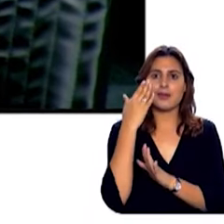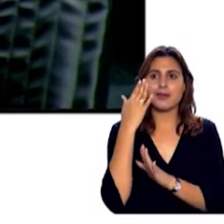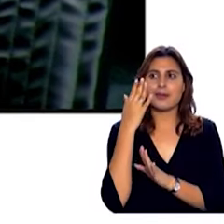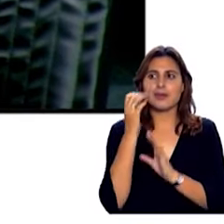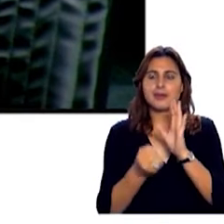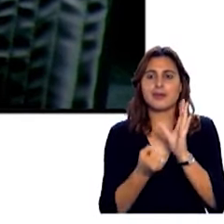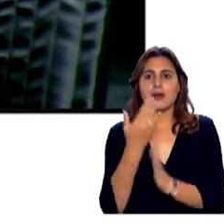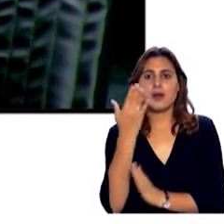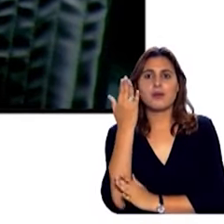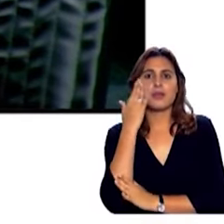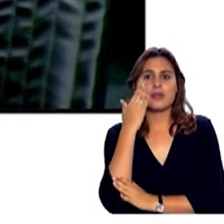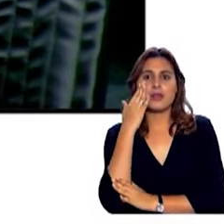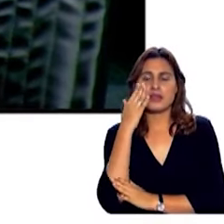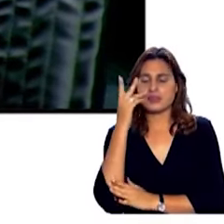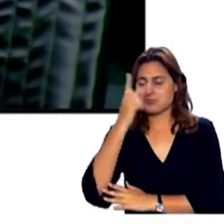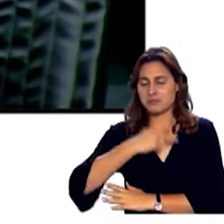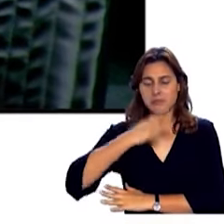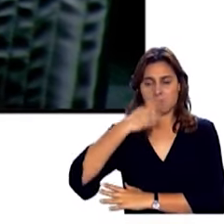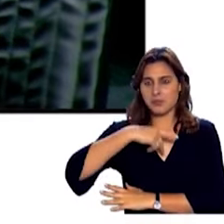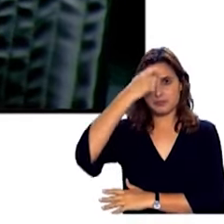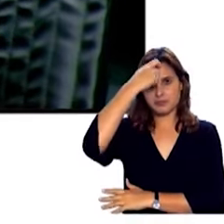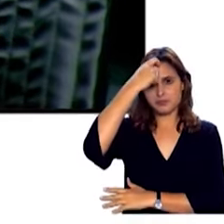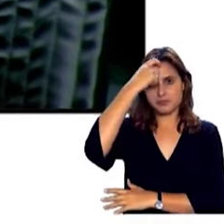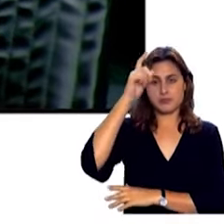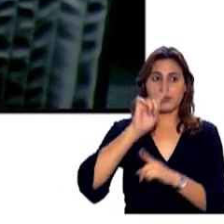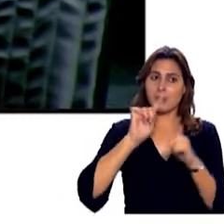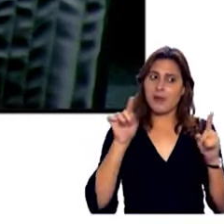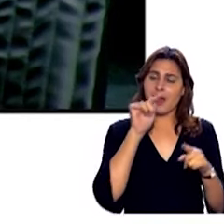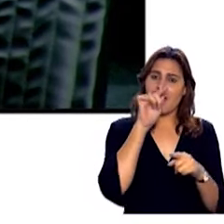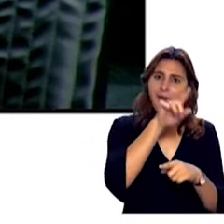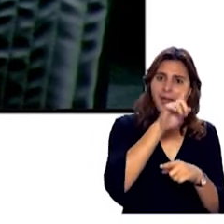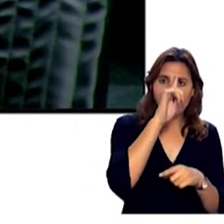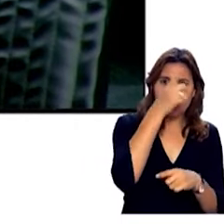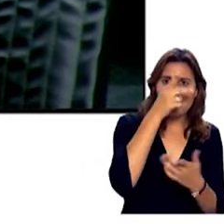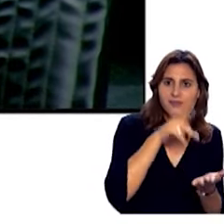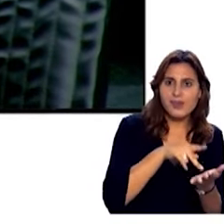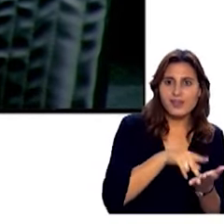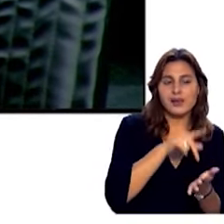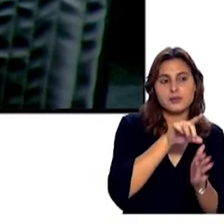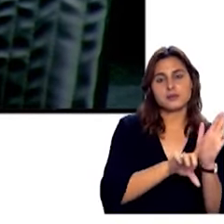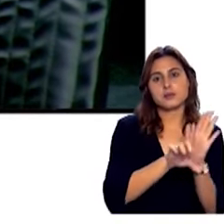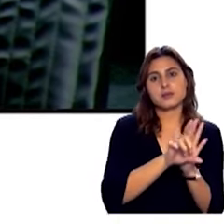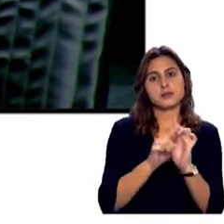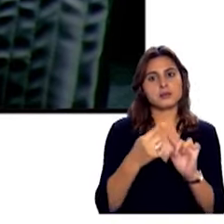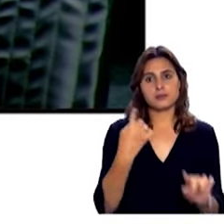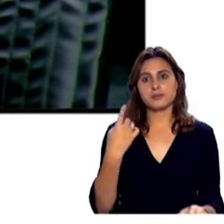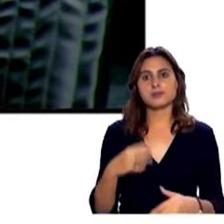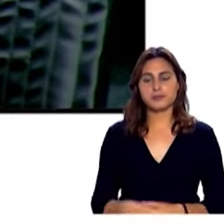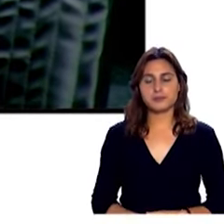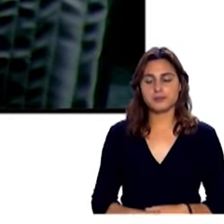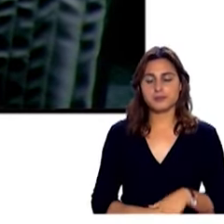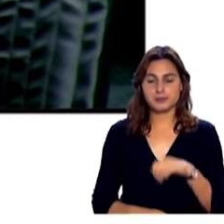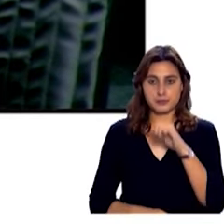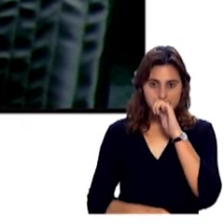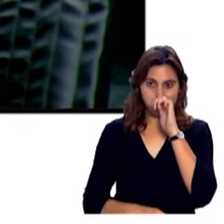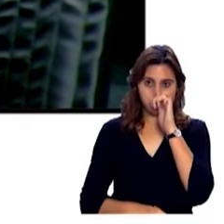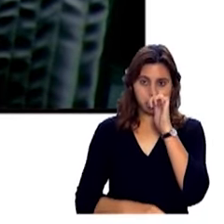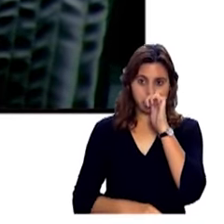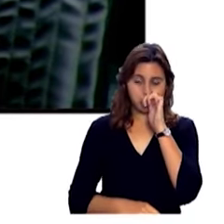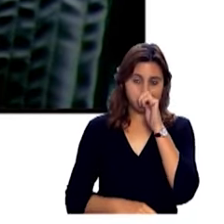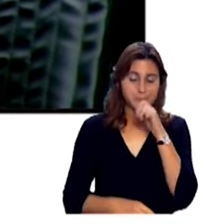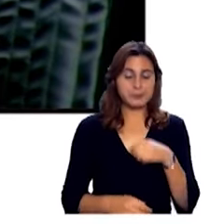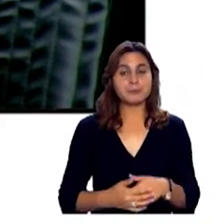sua própria consciência e que não refleti disse propriamente a ideia da legislação que havia sido criada pelo legislador Essa é a